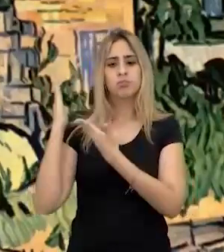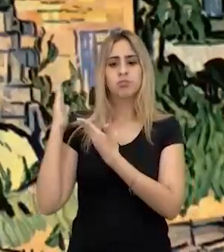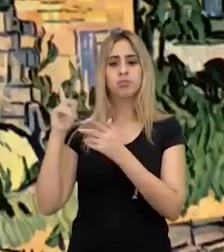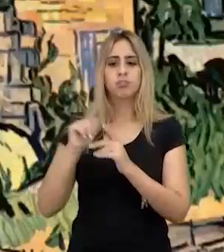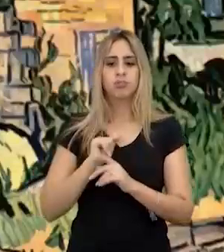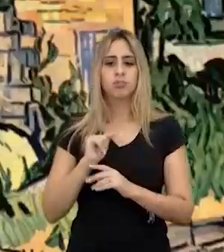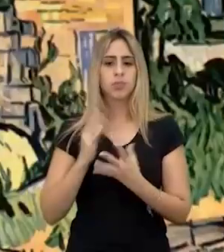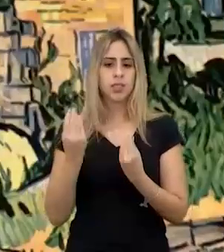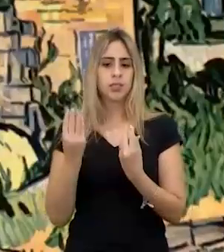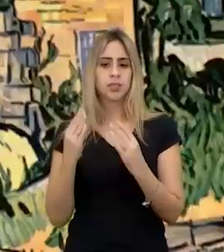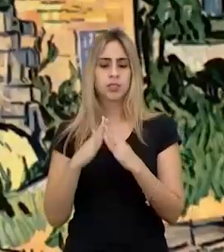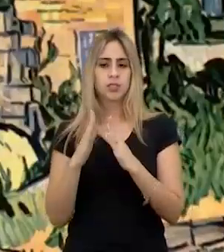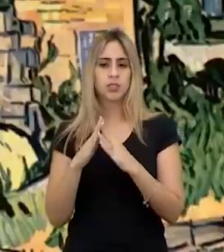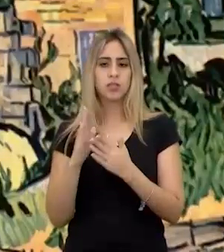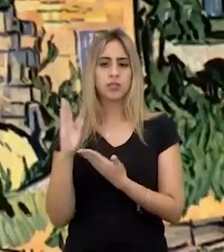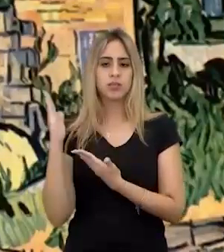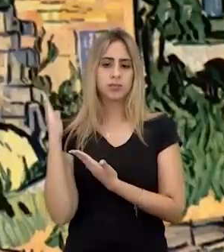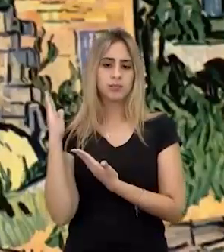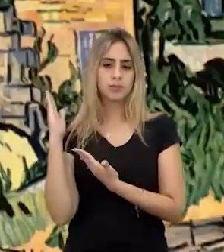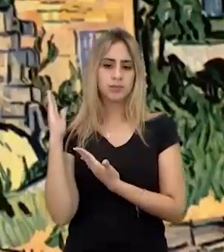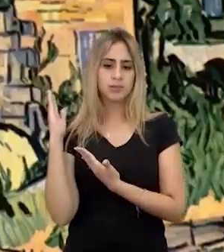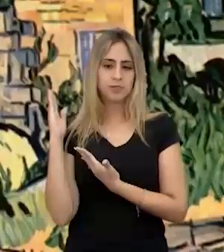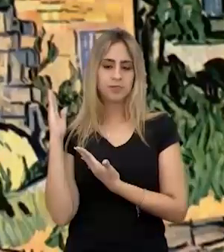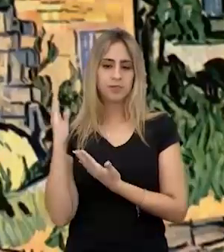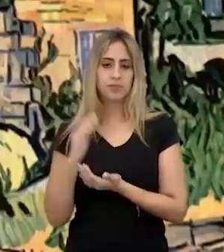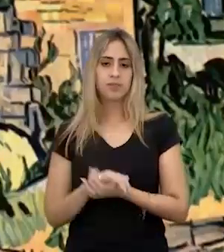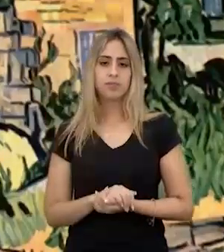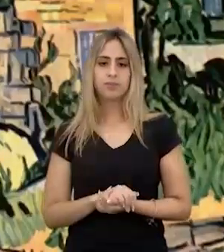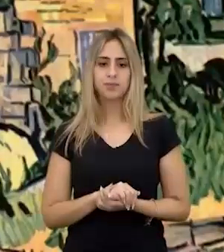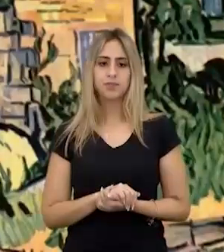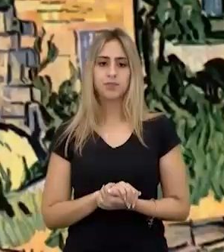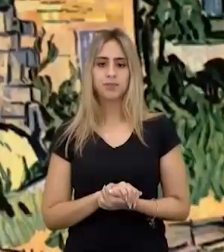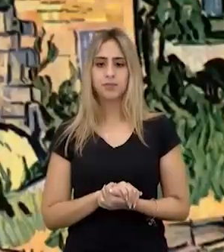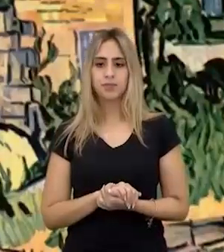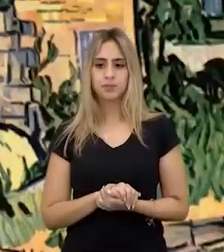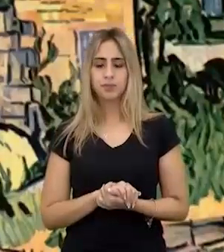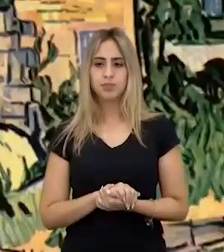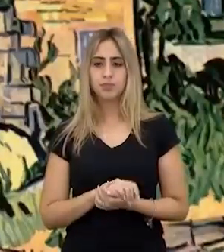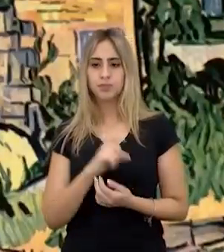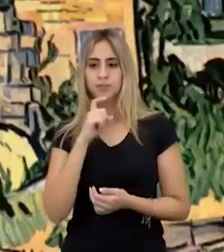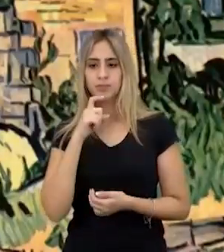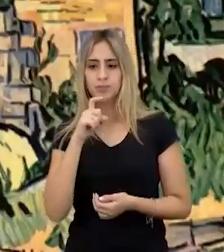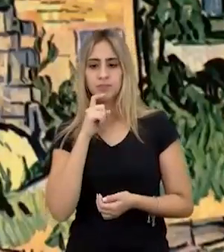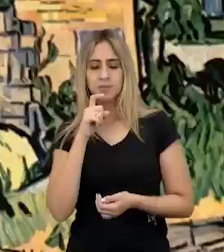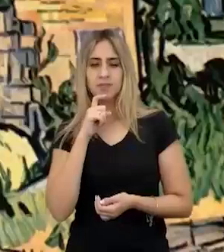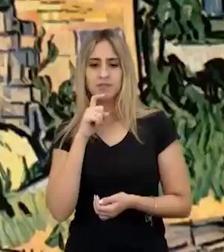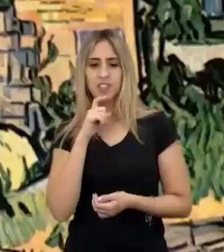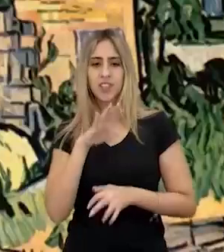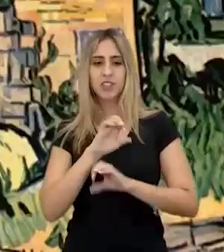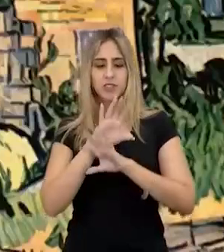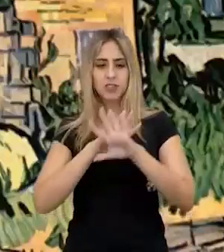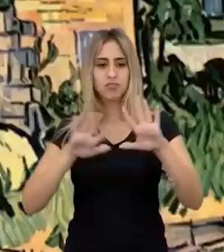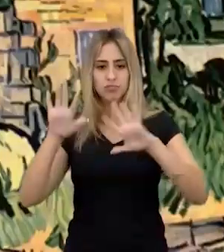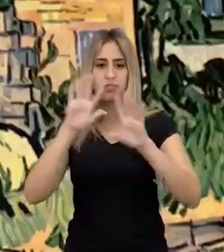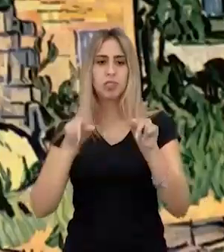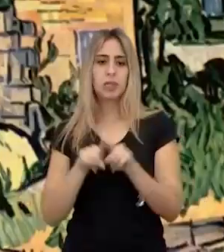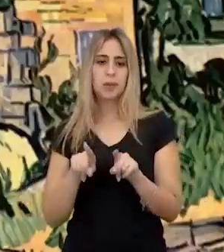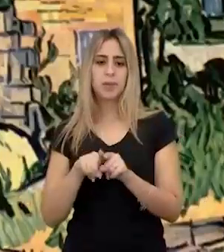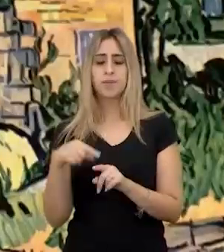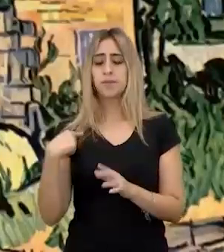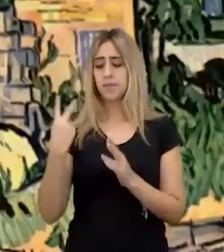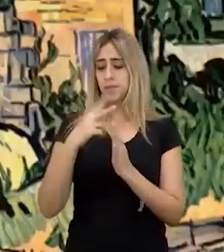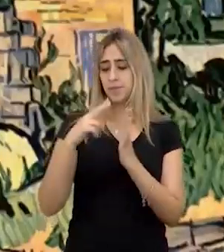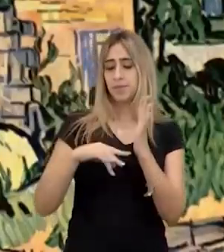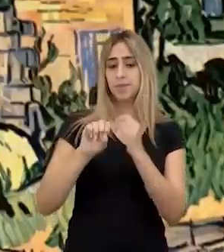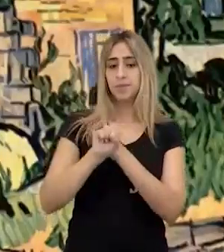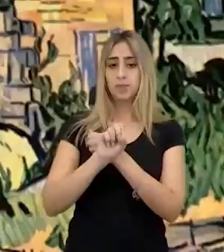só. Aqui, aqui, ó, umas casinhas aqui e tal. Muito bem. Essa é a nossa leitura. Verde. Essa é a nossa leitura subjetiva. Certo. A gente está percebendo